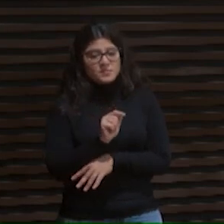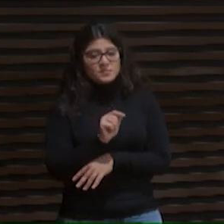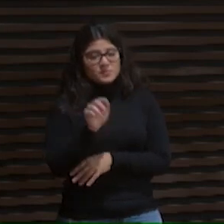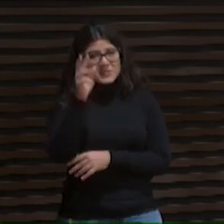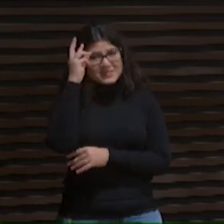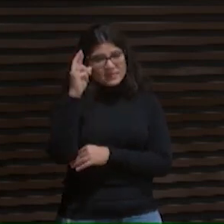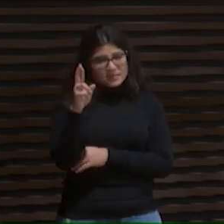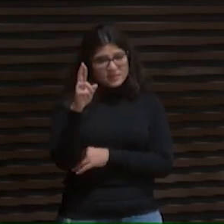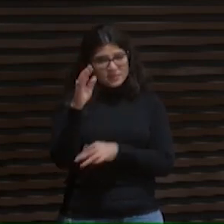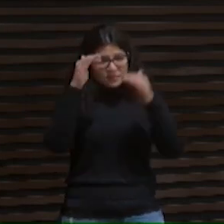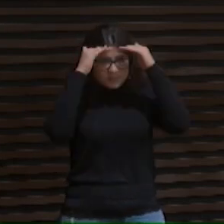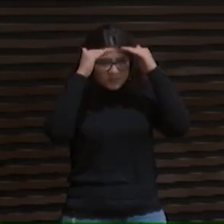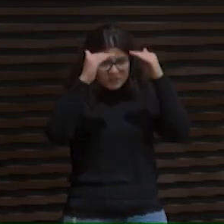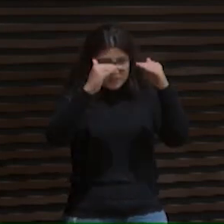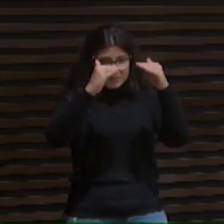Senhorio.